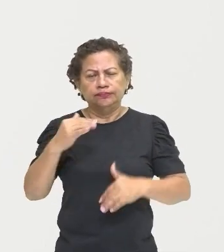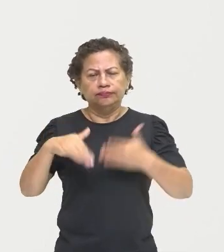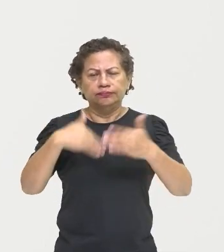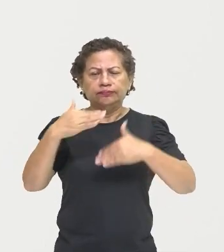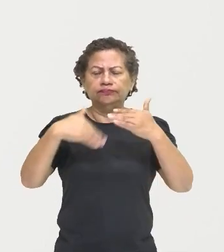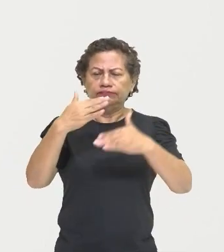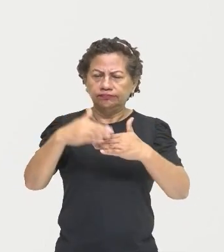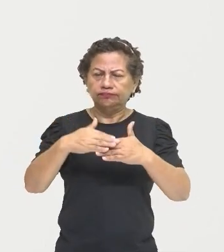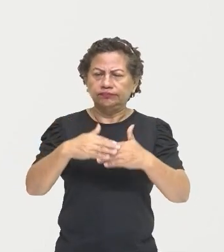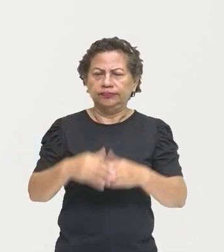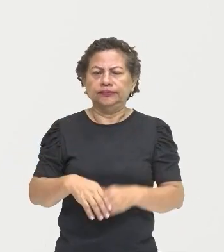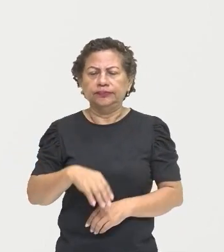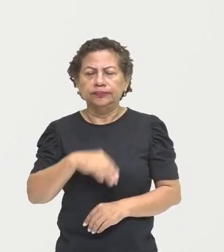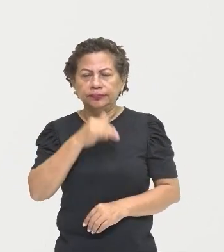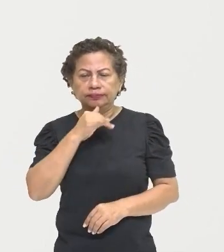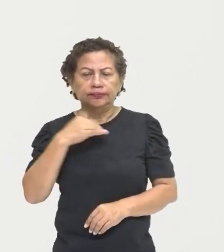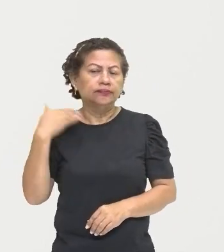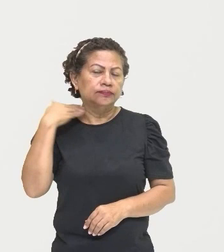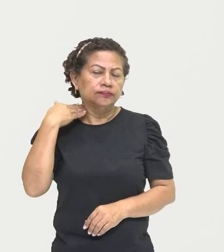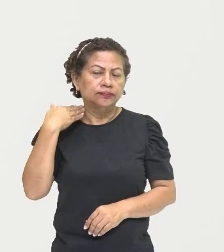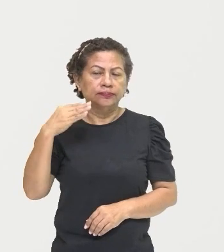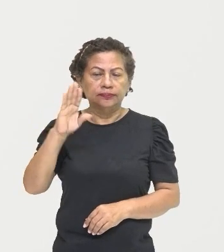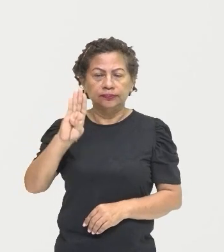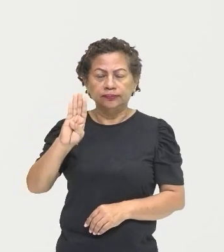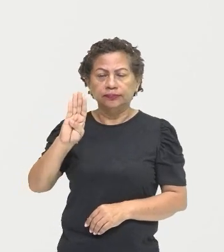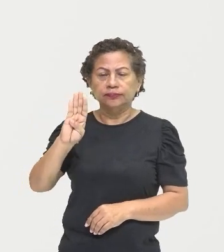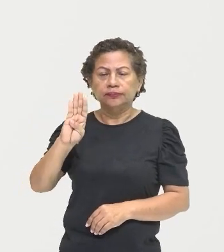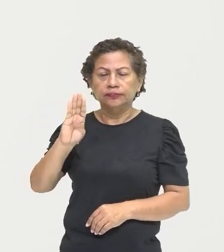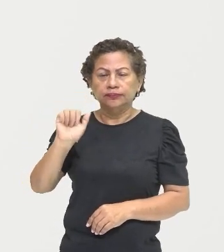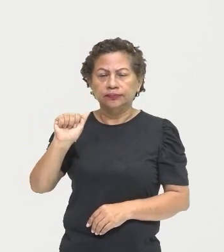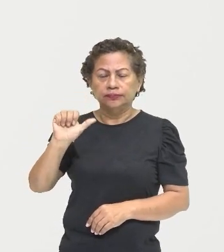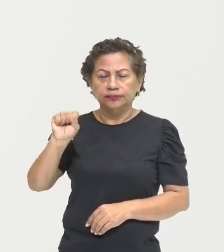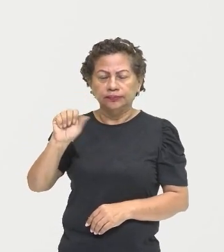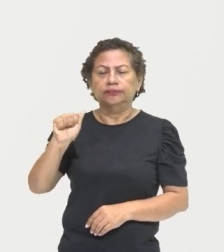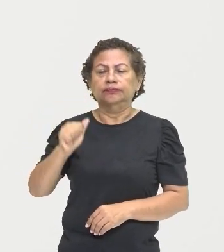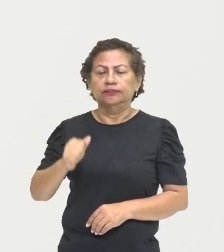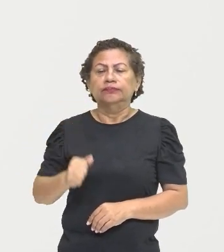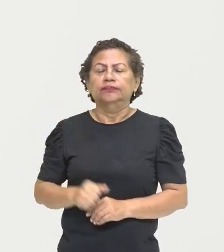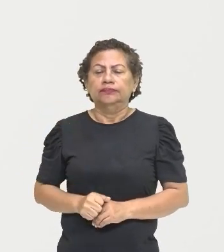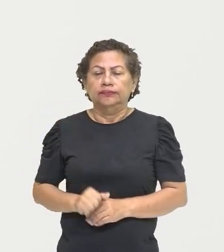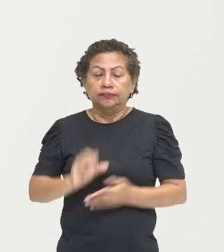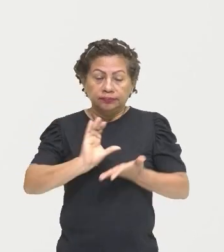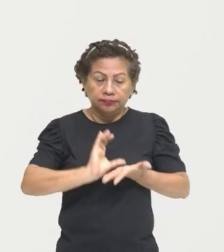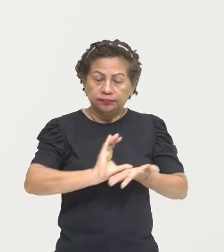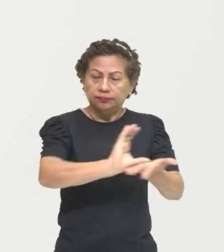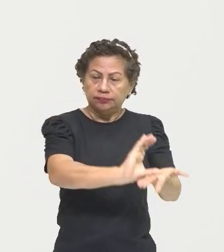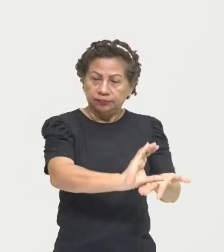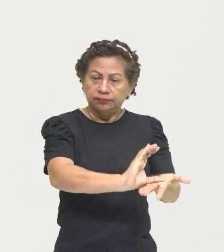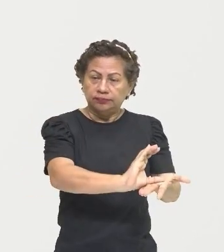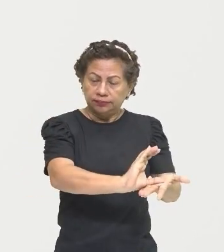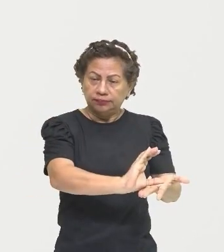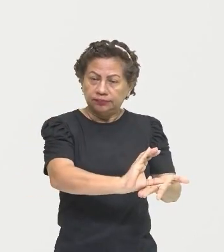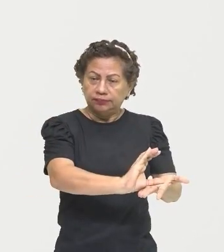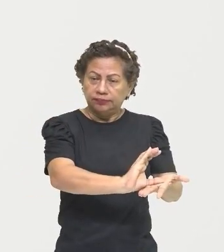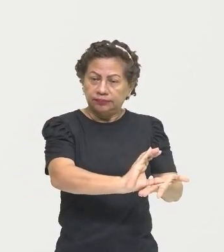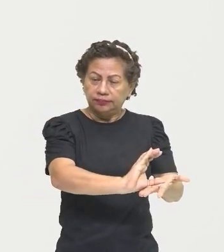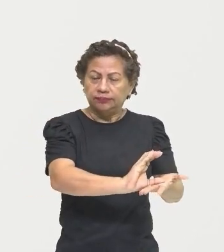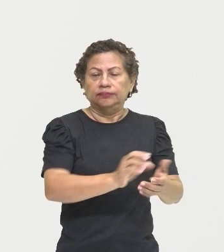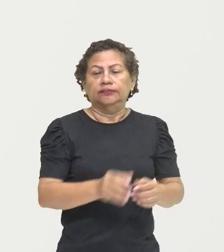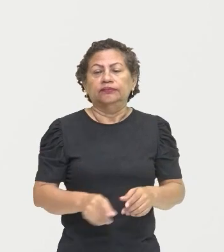BASA, que é o Banco da Amazônia, que financia os empreendimentos realizados aqui na Amazônia, tá certo? E